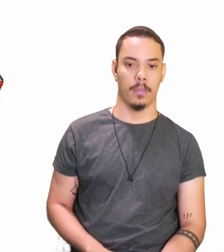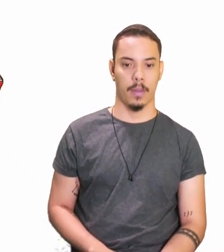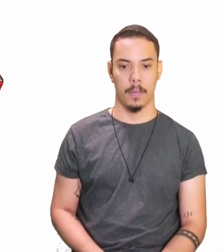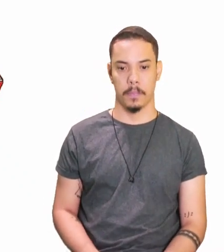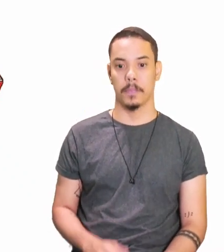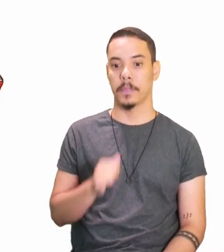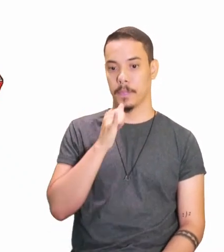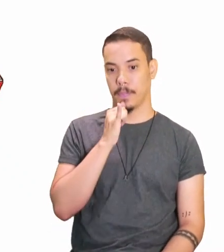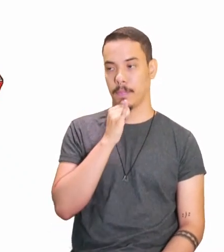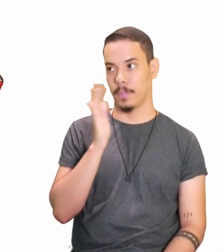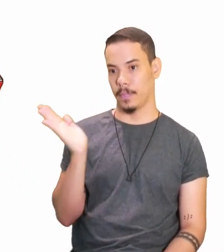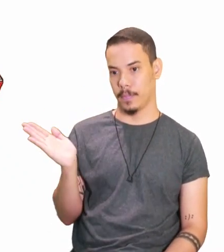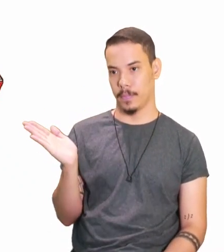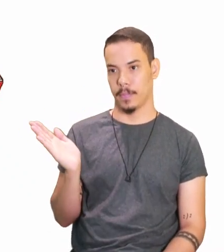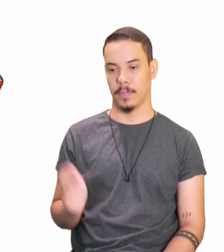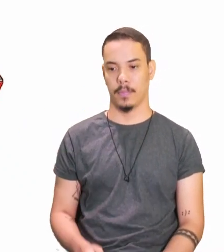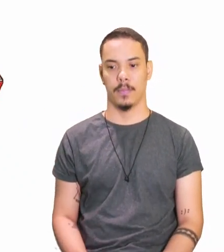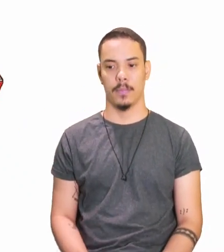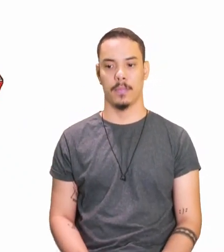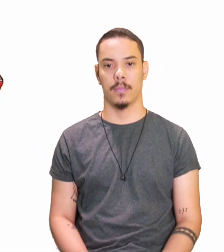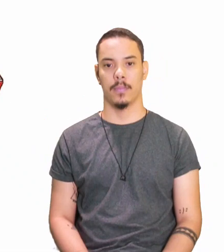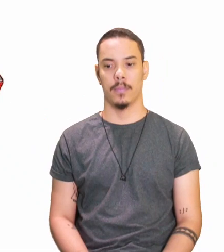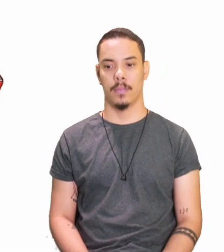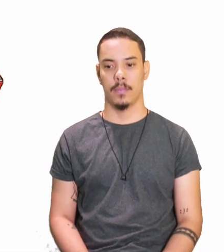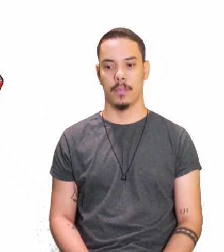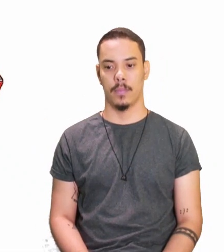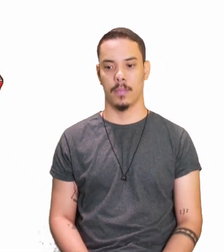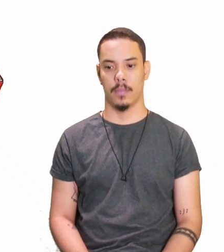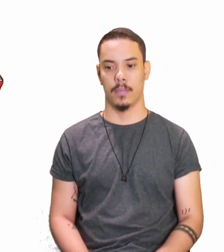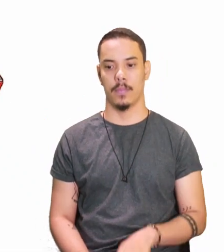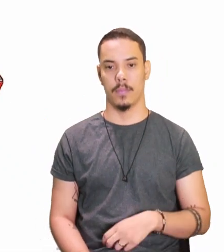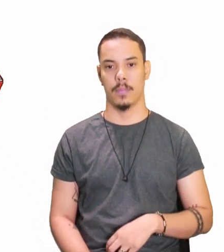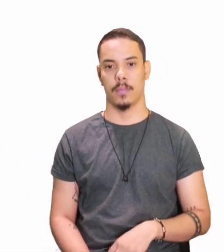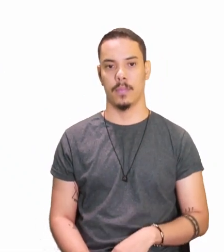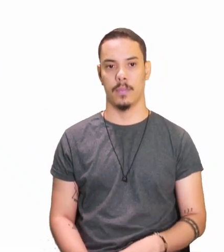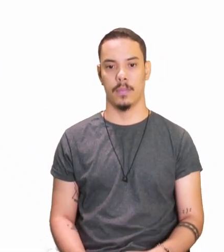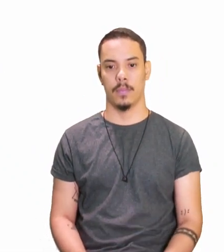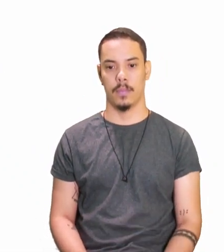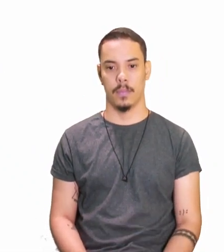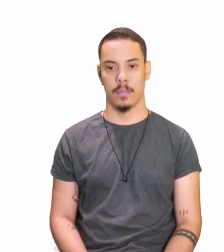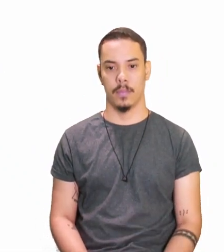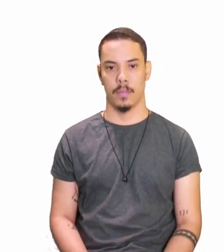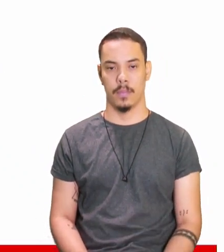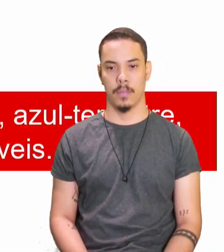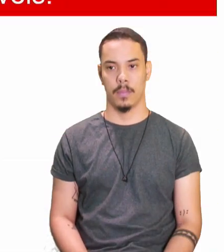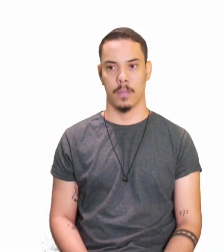concordância gramatical e a concordância atrativa.